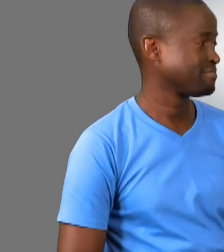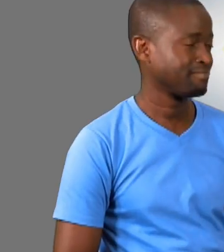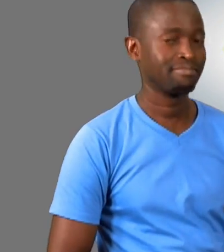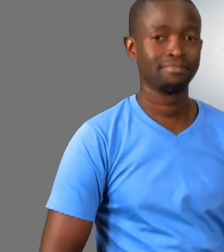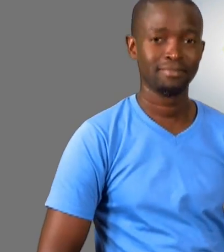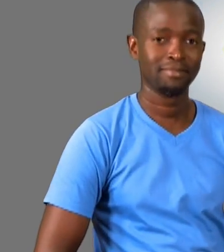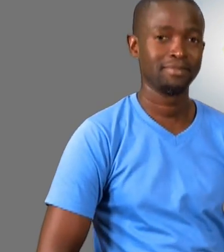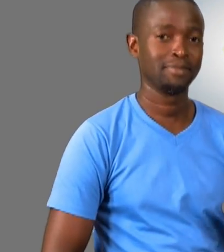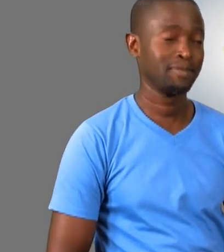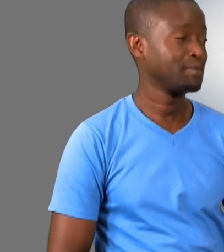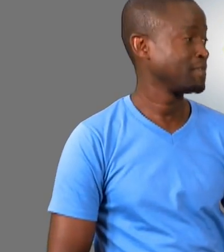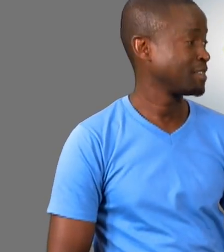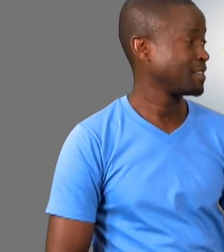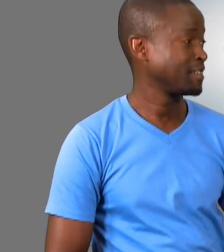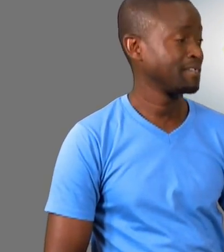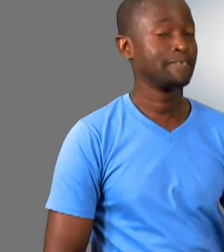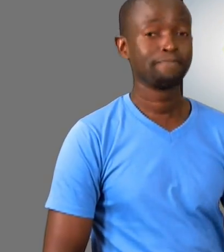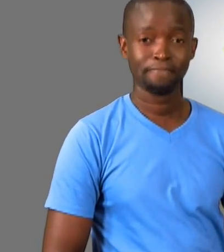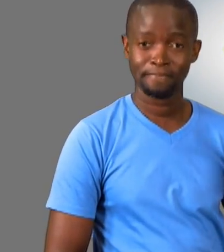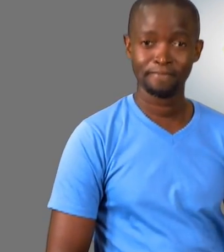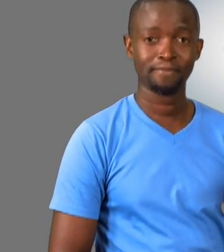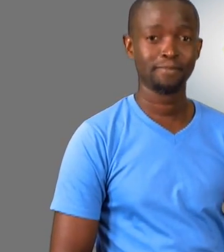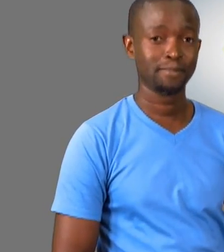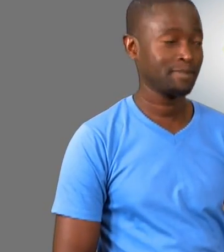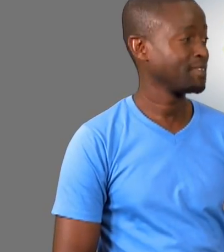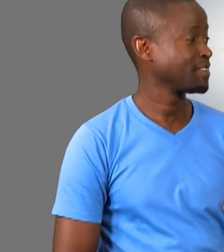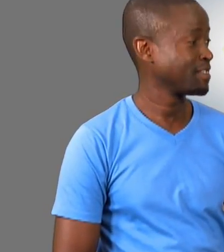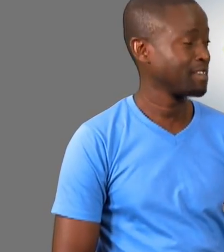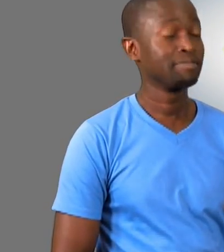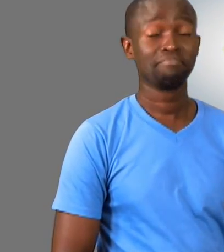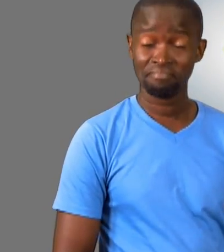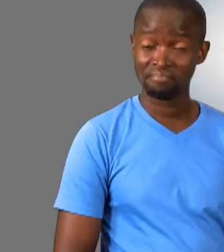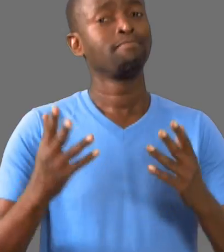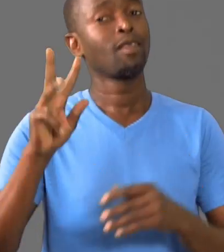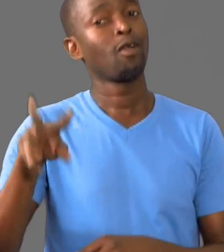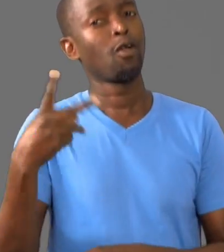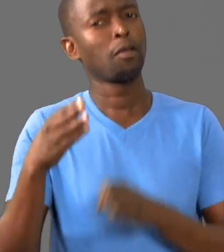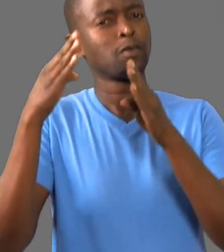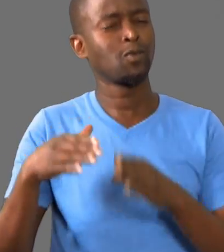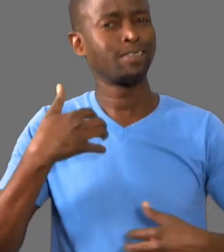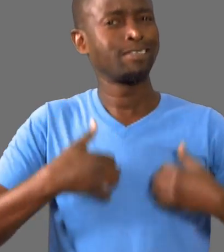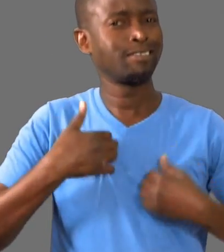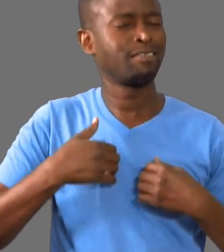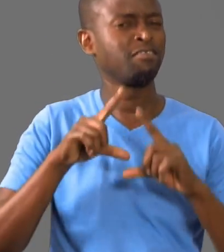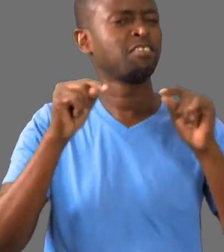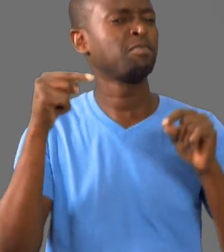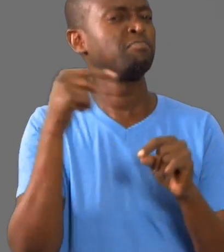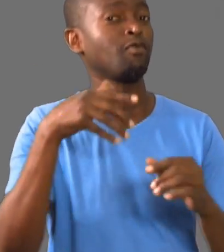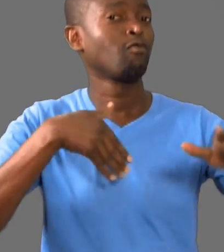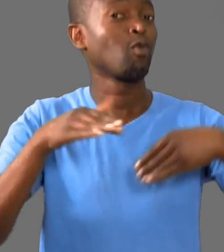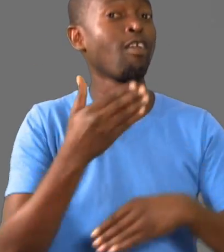O preço das transmissões televisivas e das passagens aéreas. Outra pessoa que está